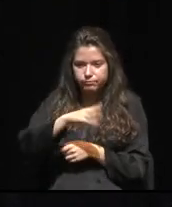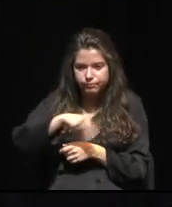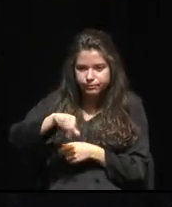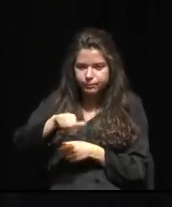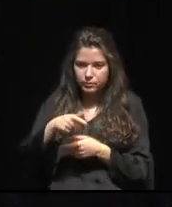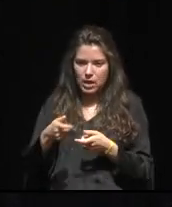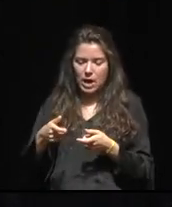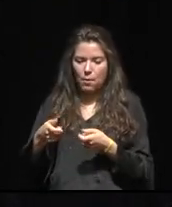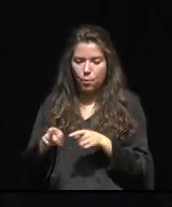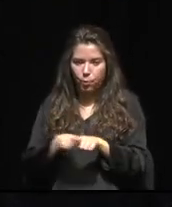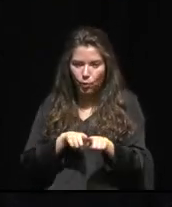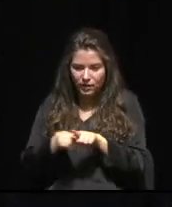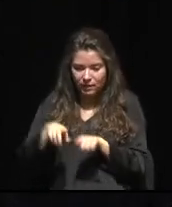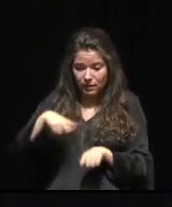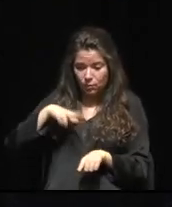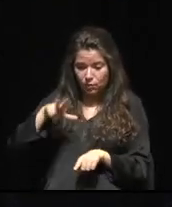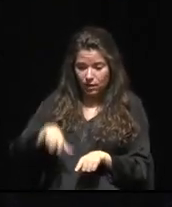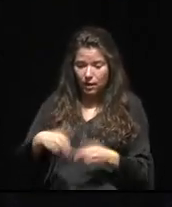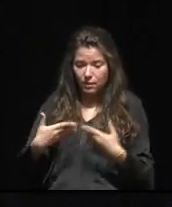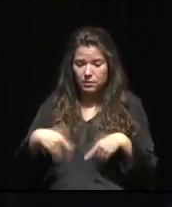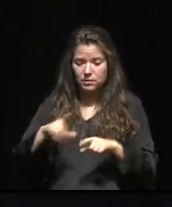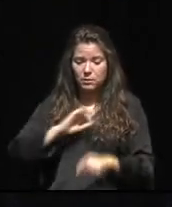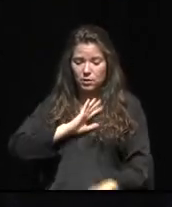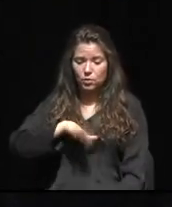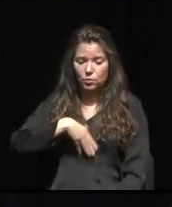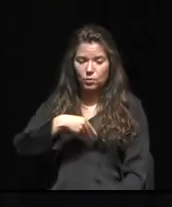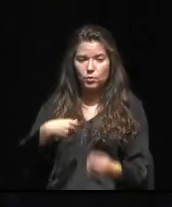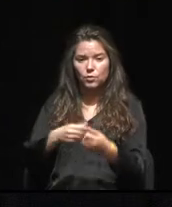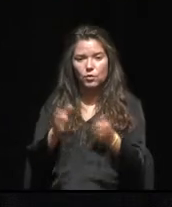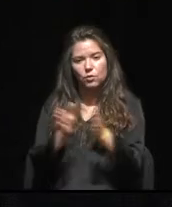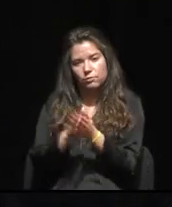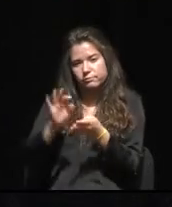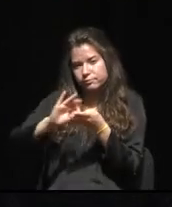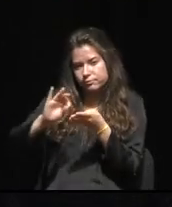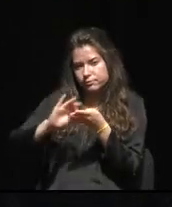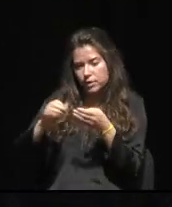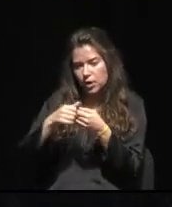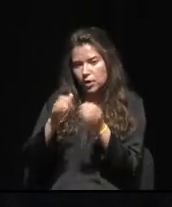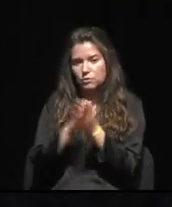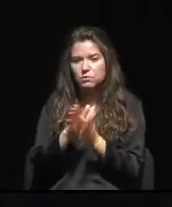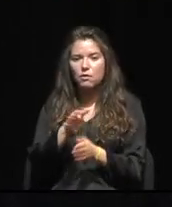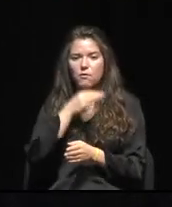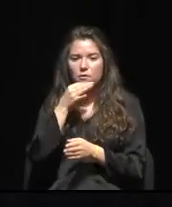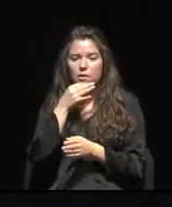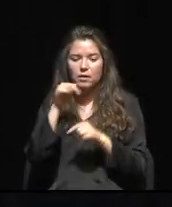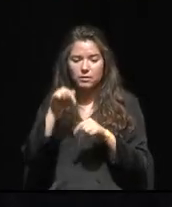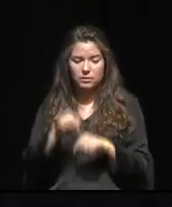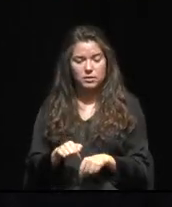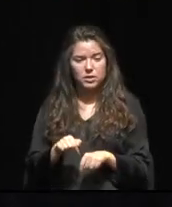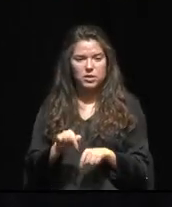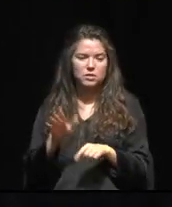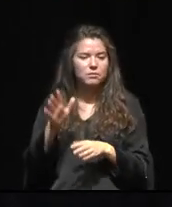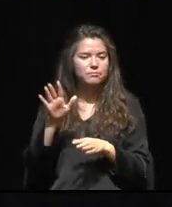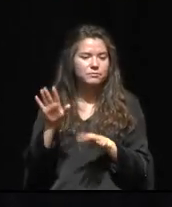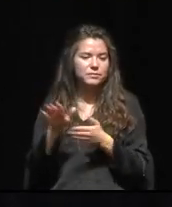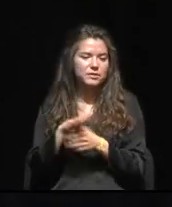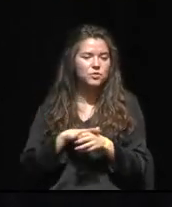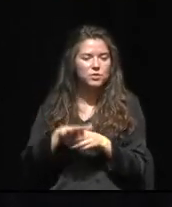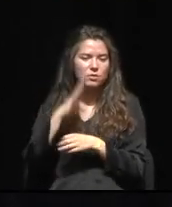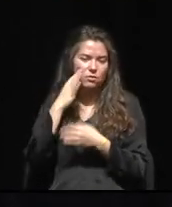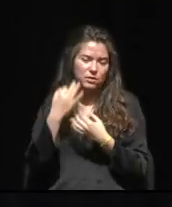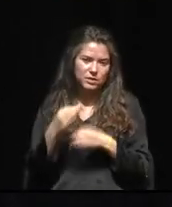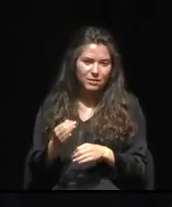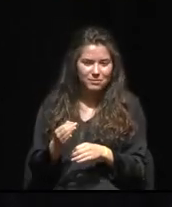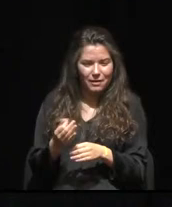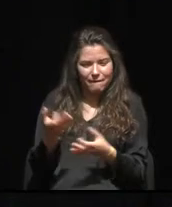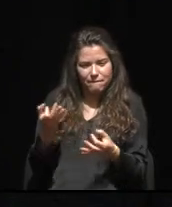em todo o mundo e portanto caracterizar eh todas estas coisas que estão faladas neste voto como questões simples de facto é